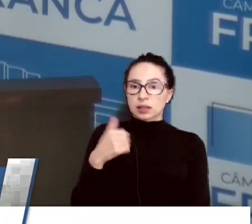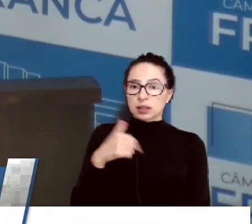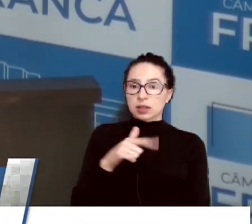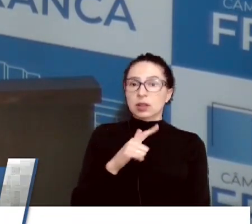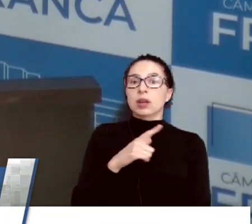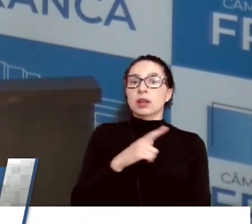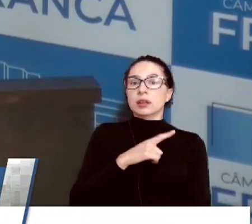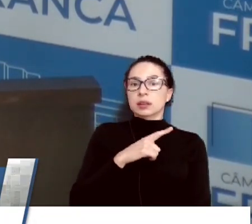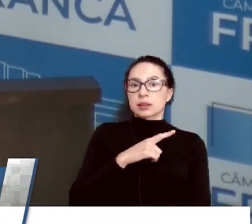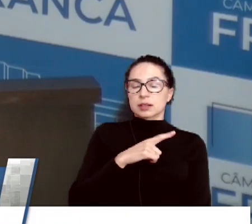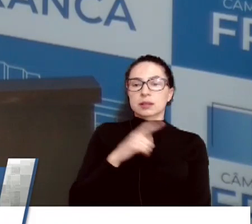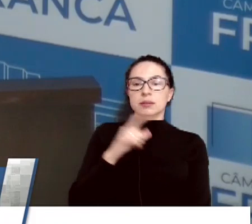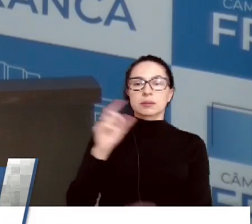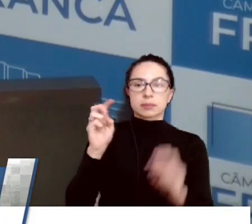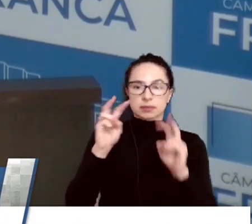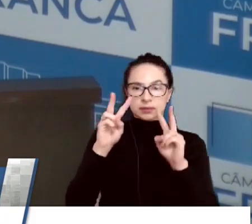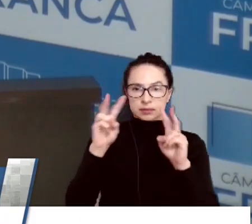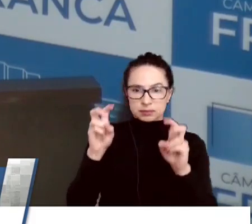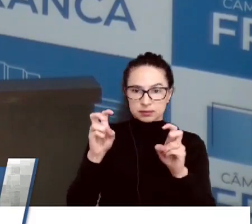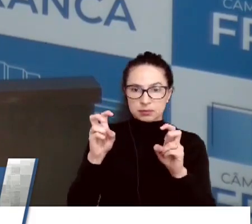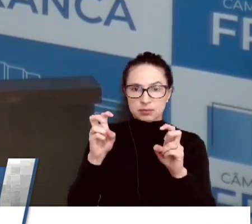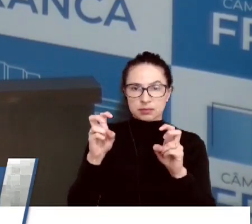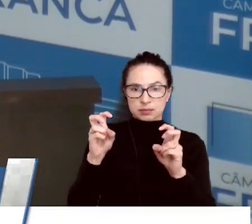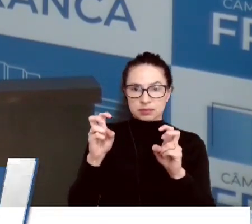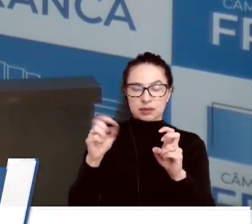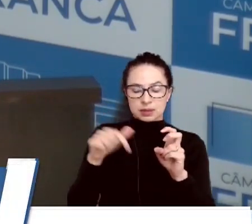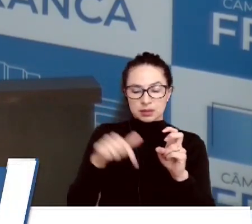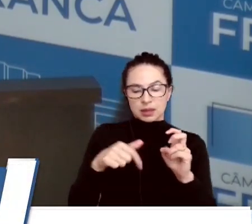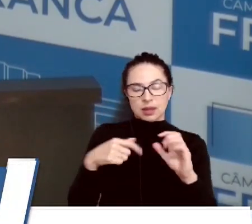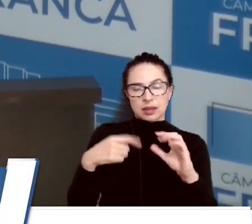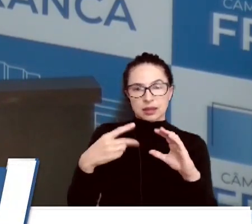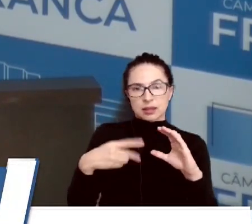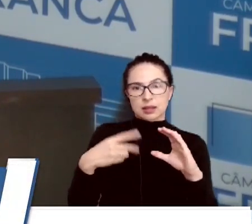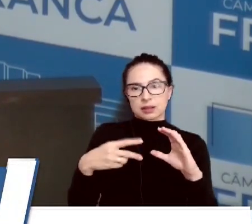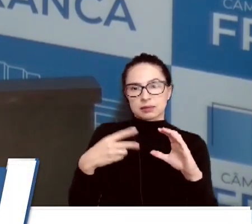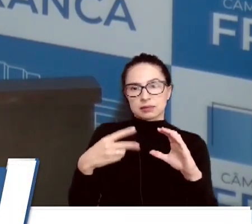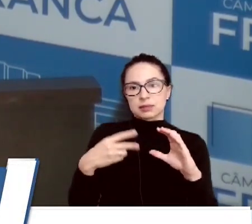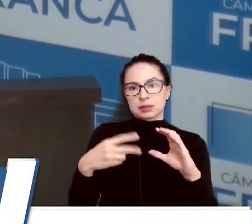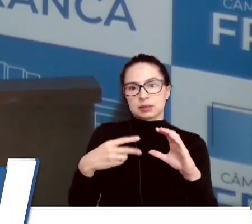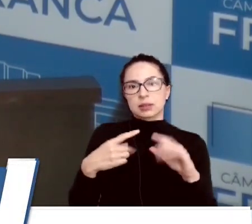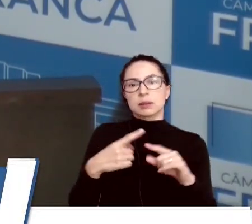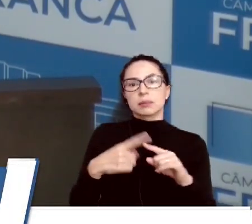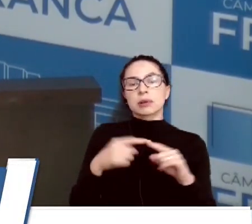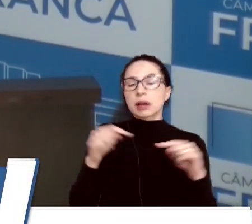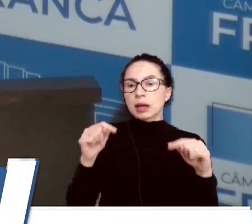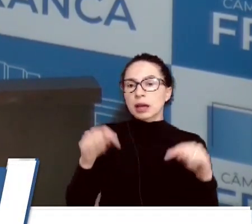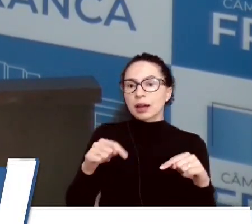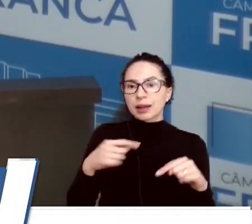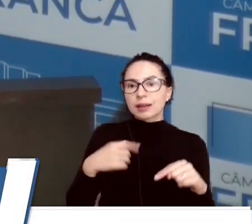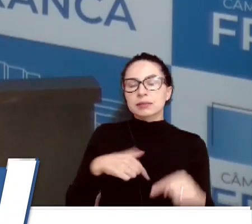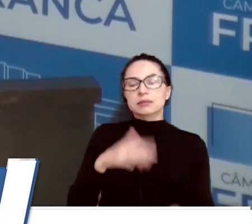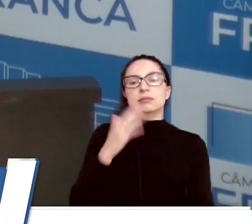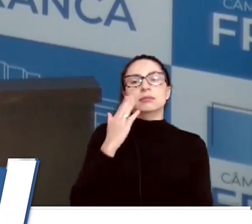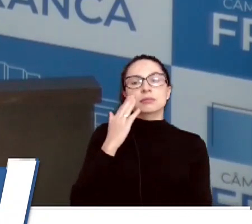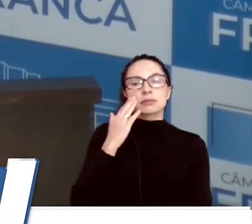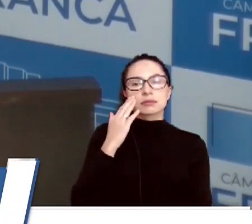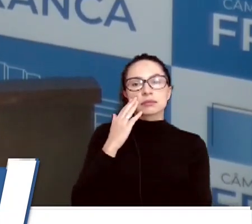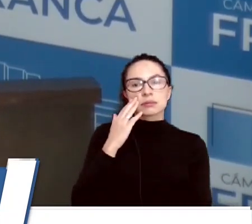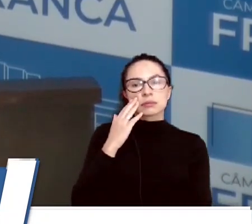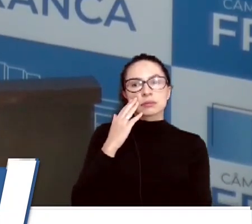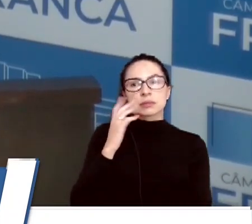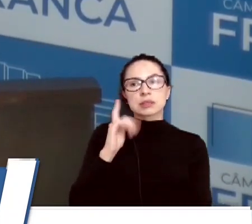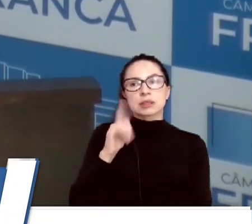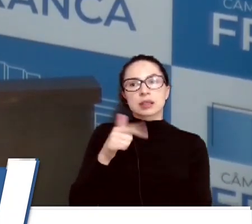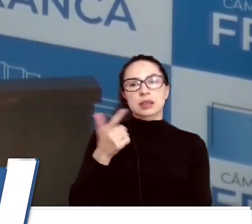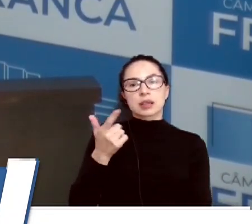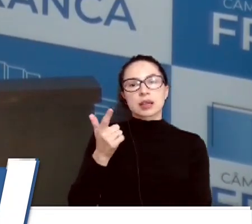trouxemos o assunto para a Câmara, porque aqui nós entendemos ser o